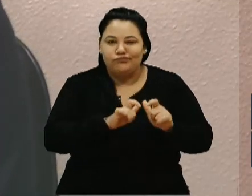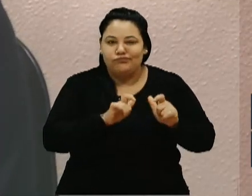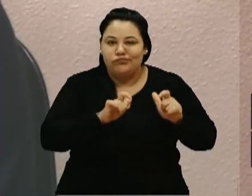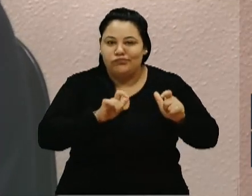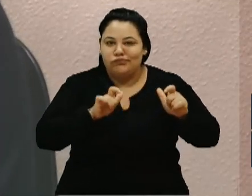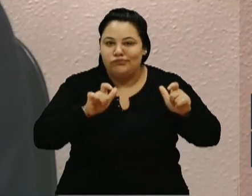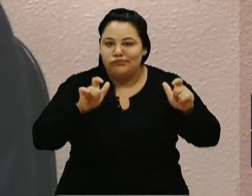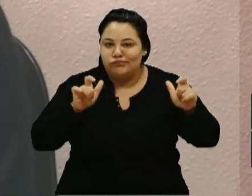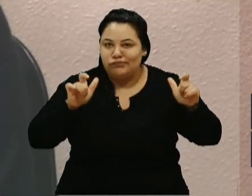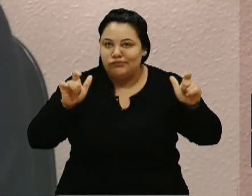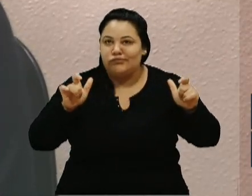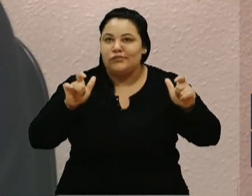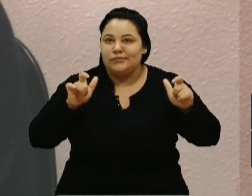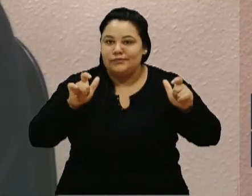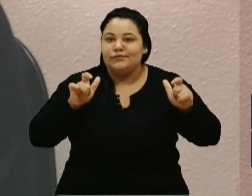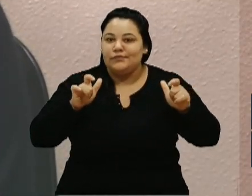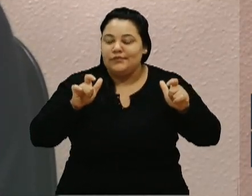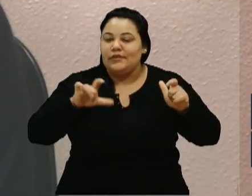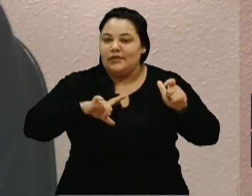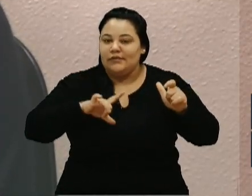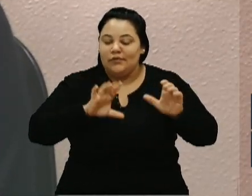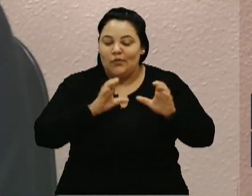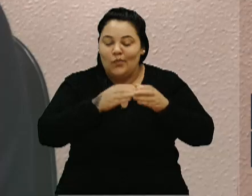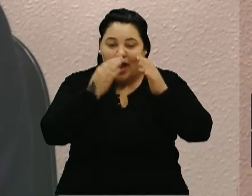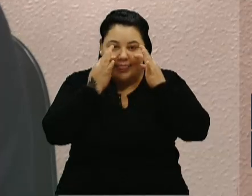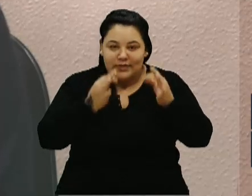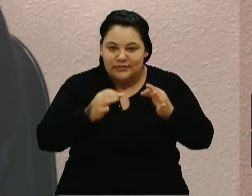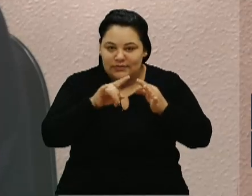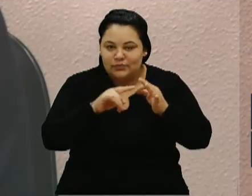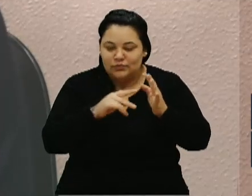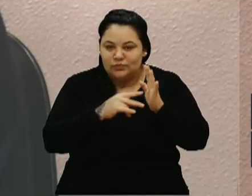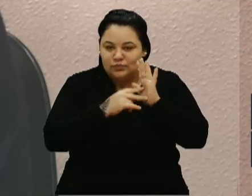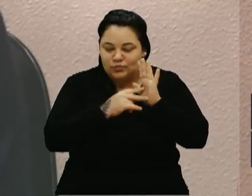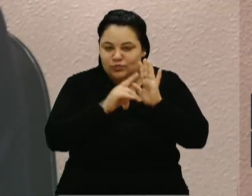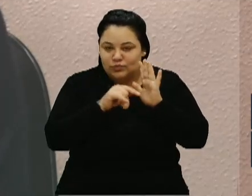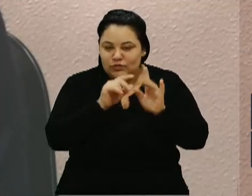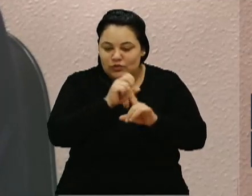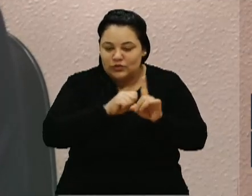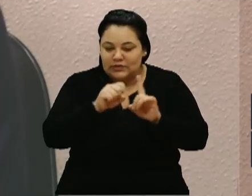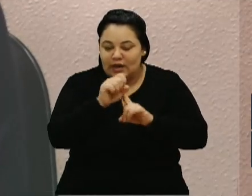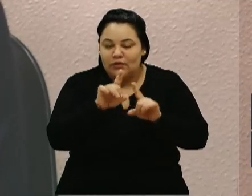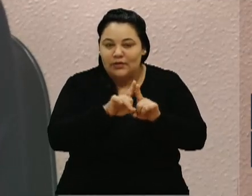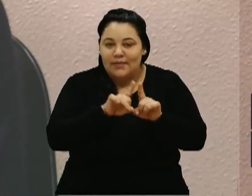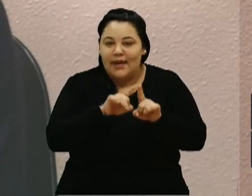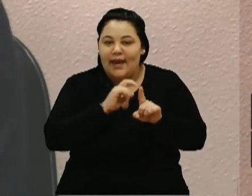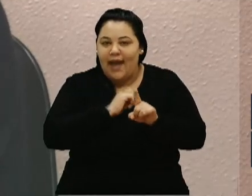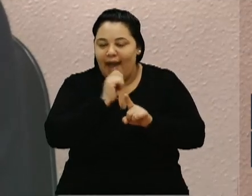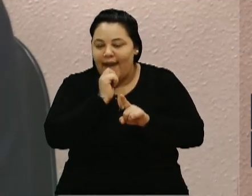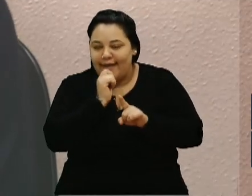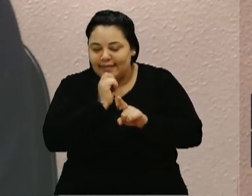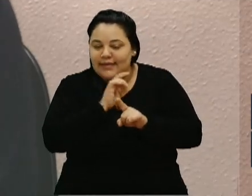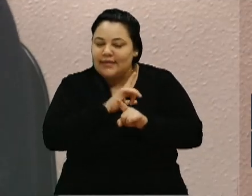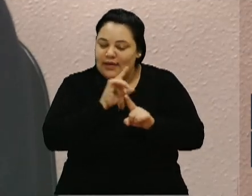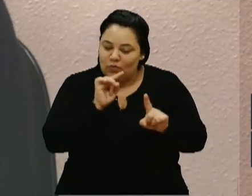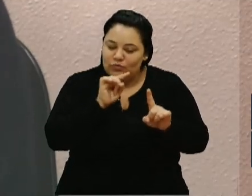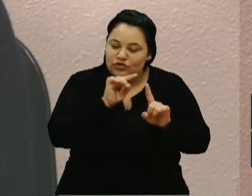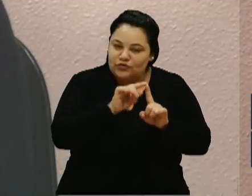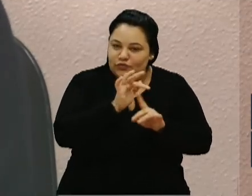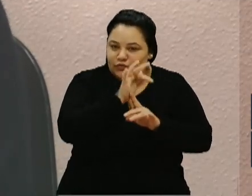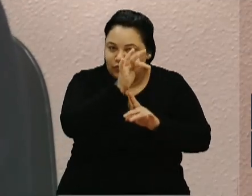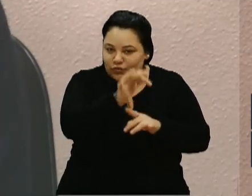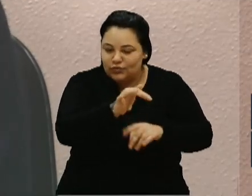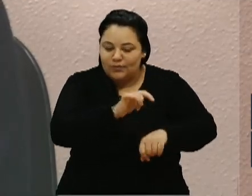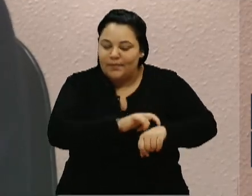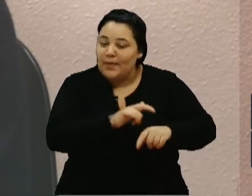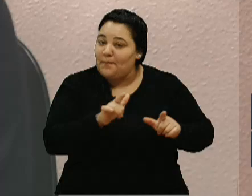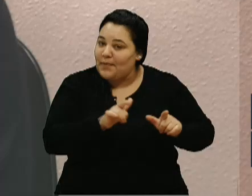importante da nossa RAPS, da nossa rede de atenção psicossocial, com ainda ampliações previstas num curto espaço